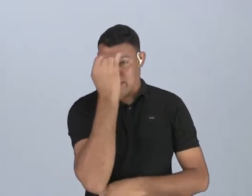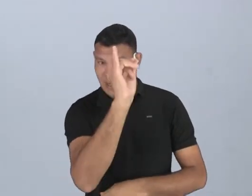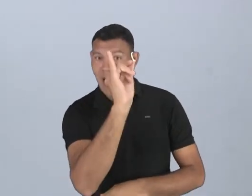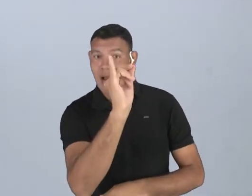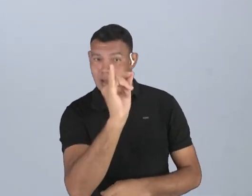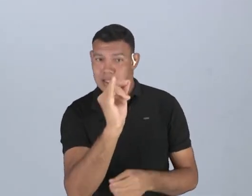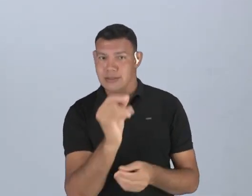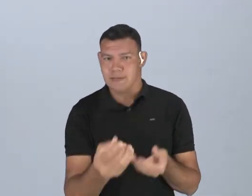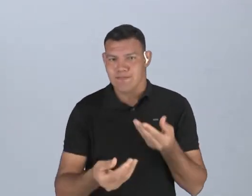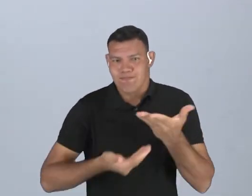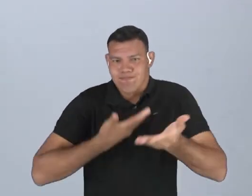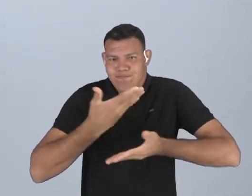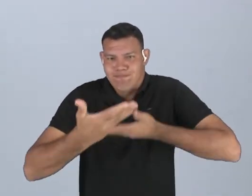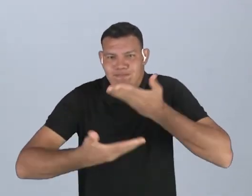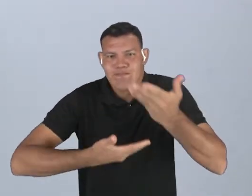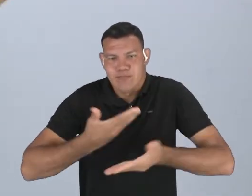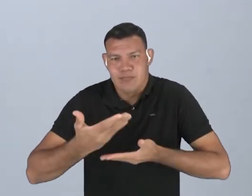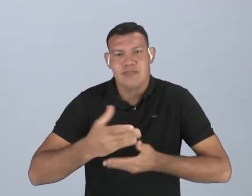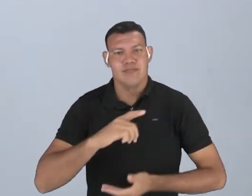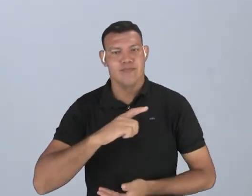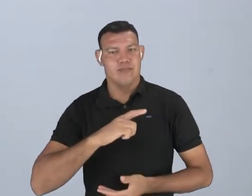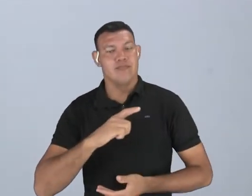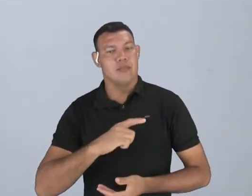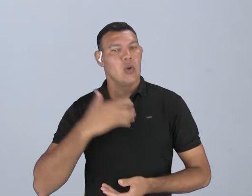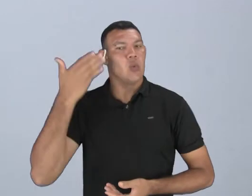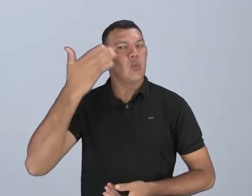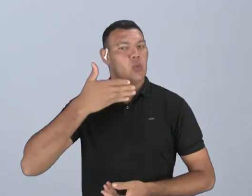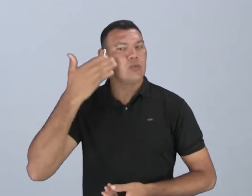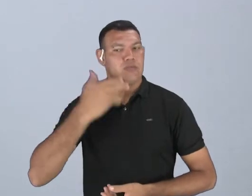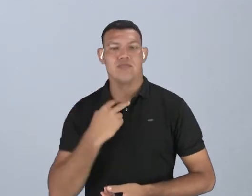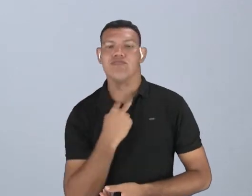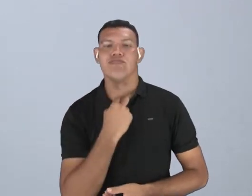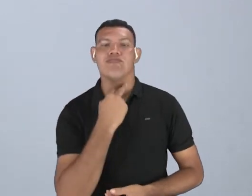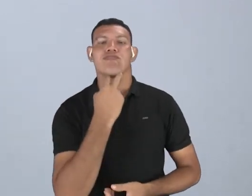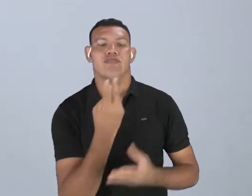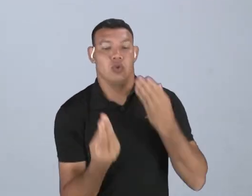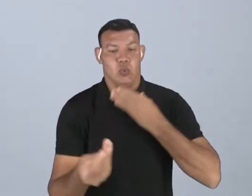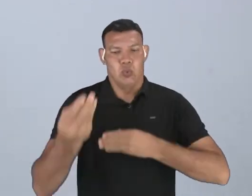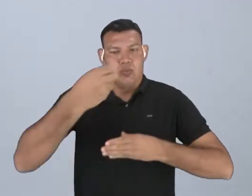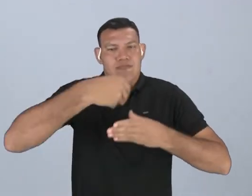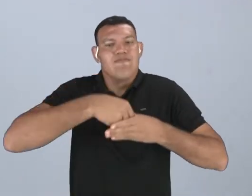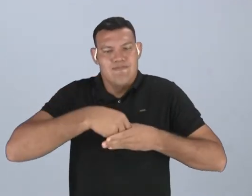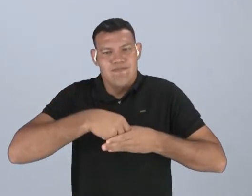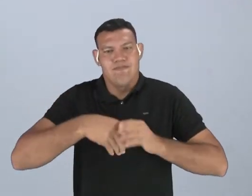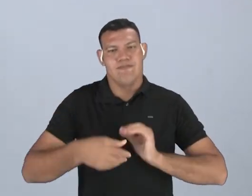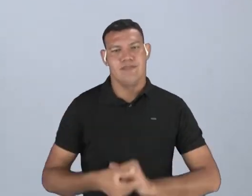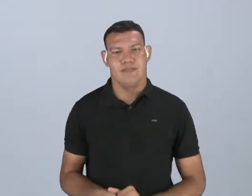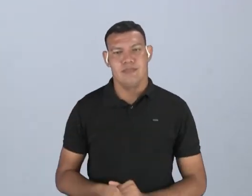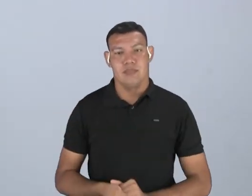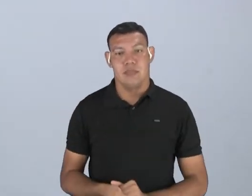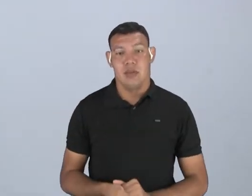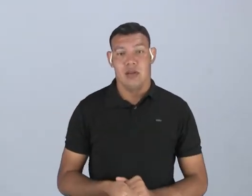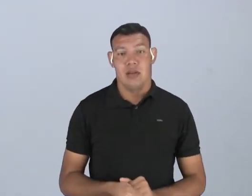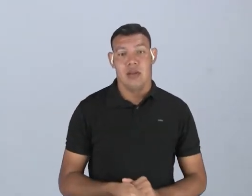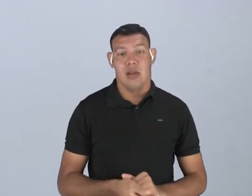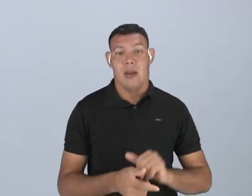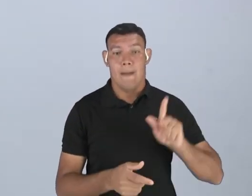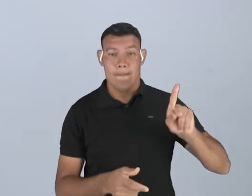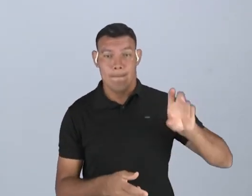tem uma voz, um discurso dentro do outro. E aí a polifonia,